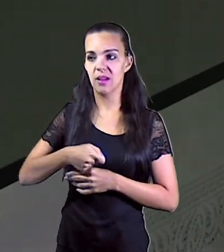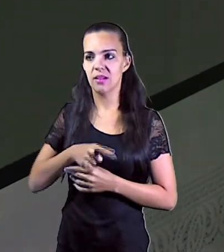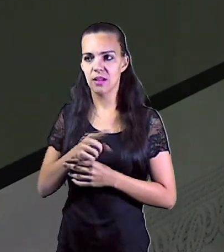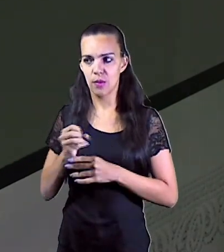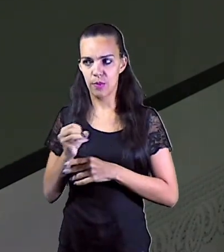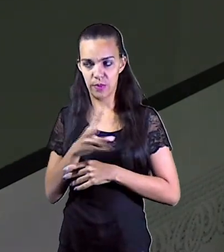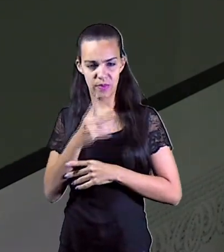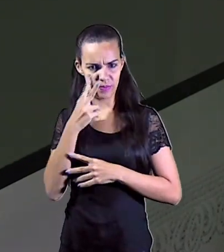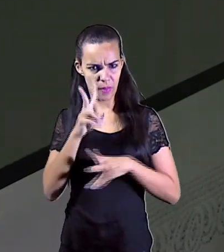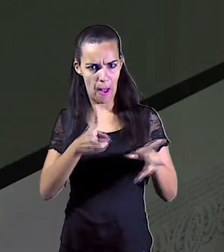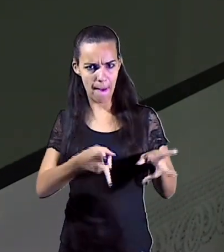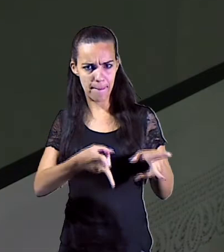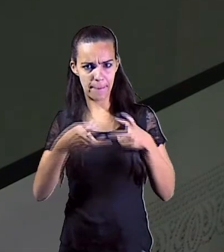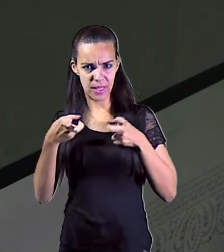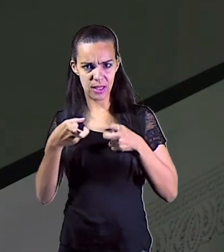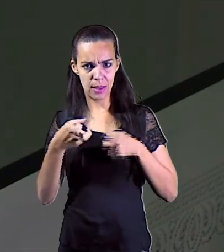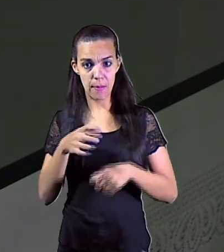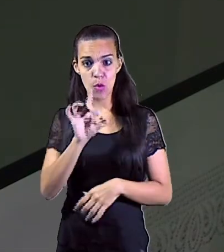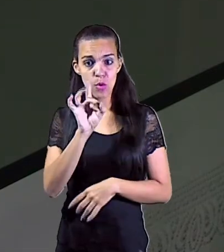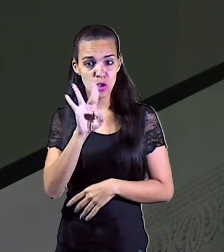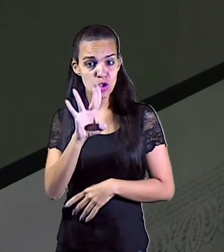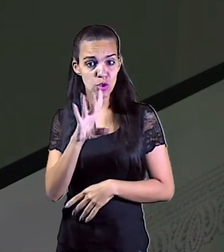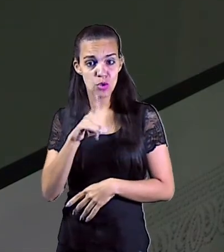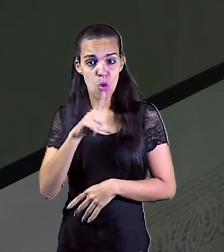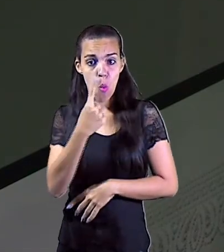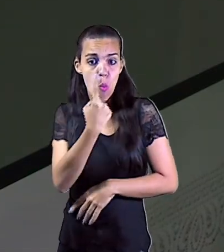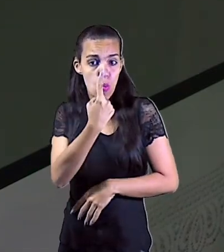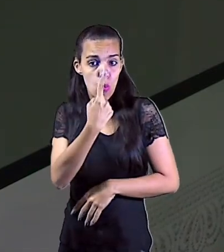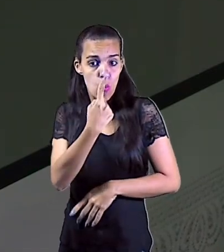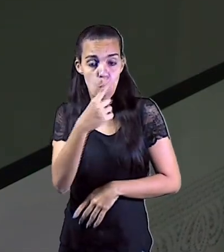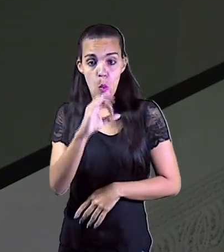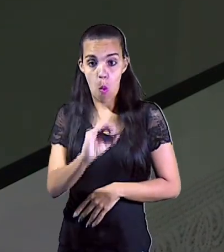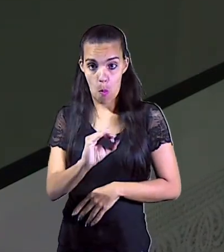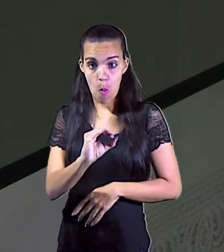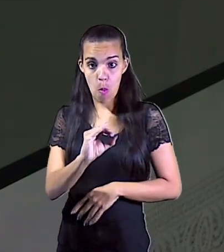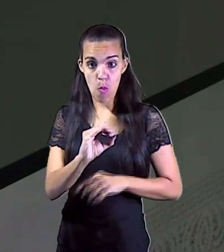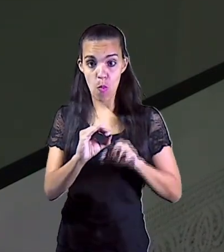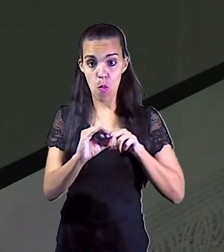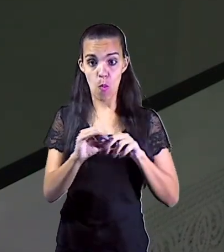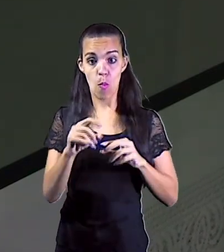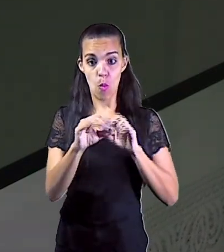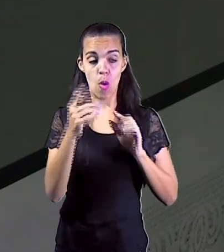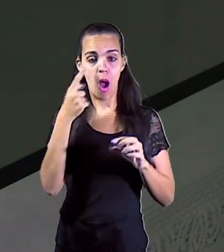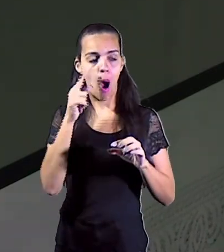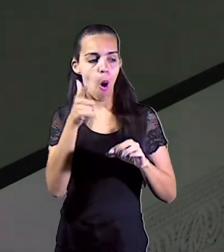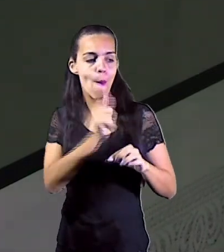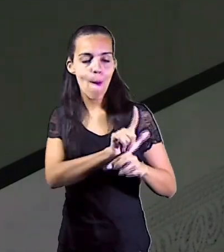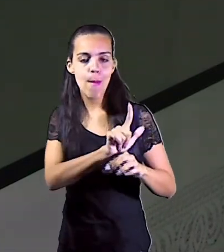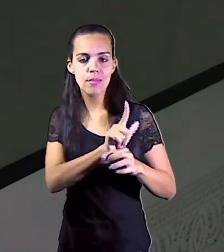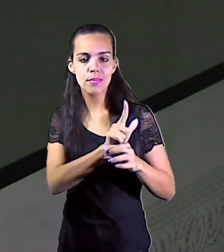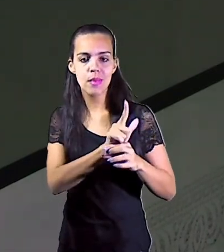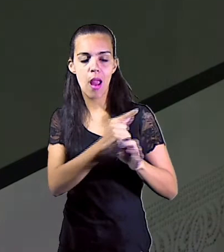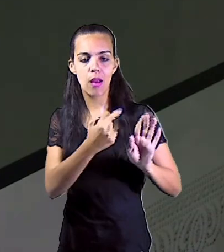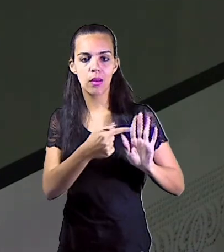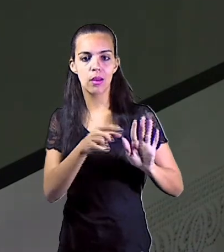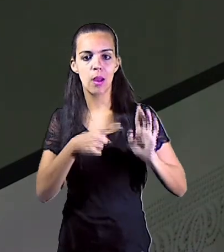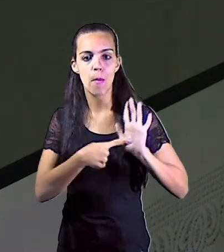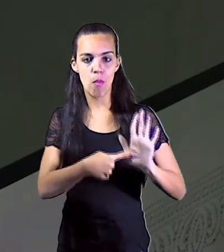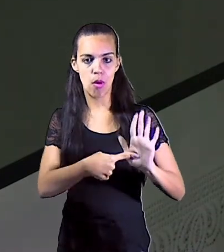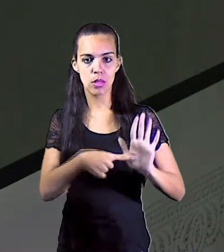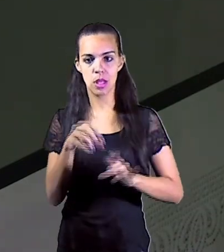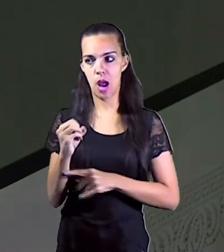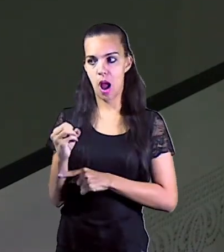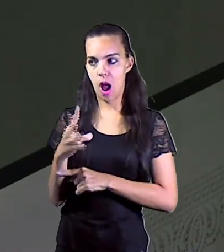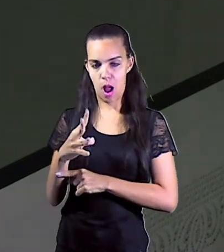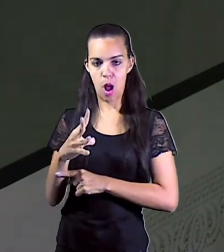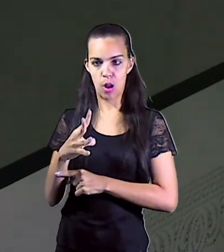diretamente. Então, essa luz aqui, ela está sendo focada. Observe que do lado da nossa caixa, do outro